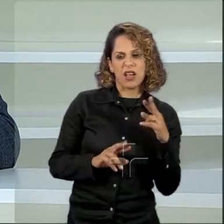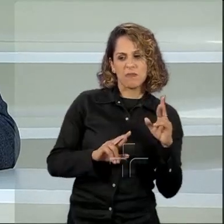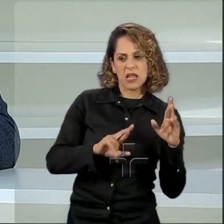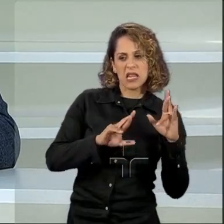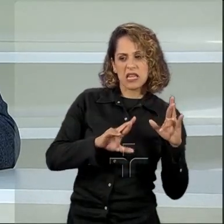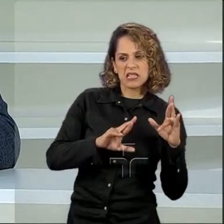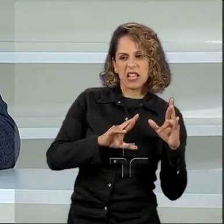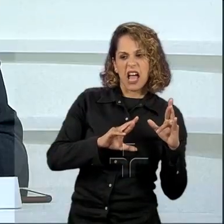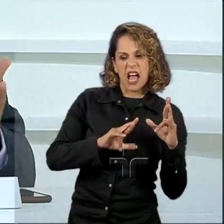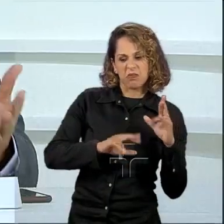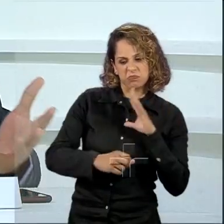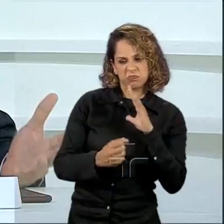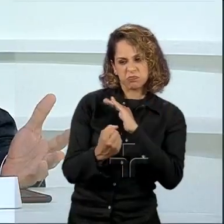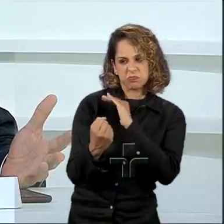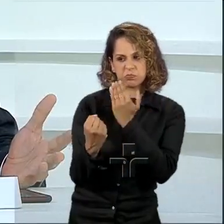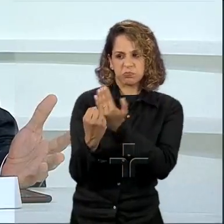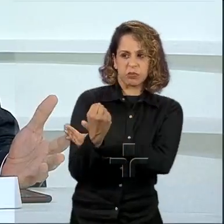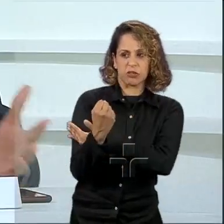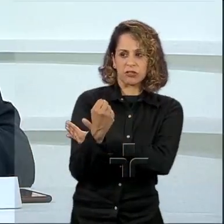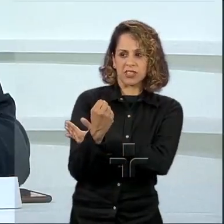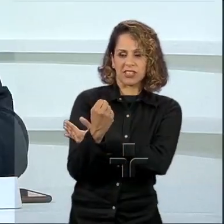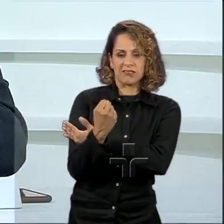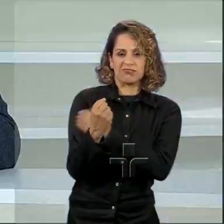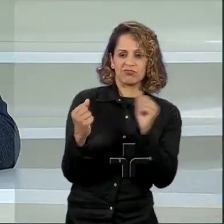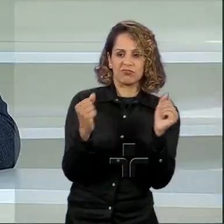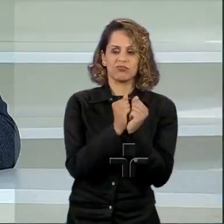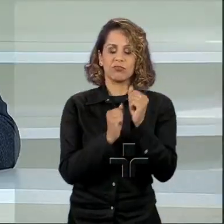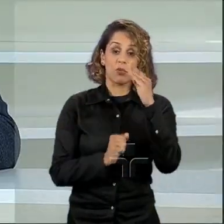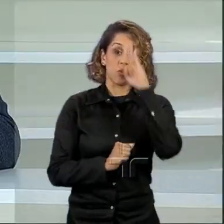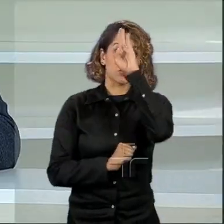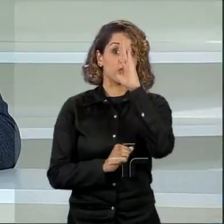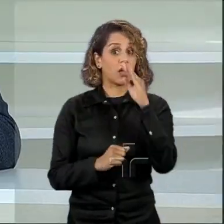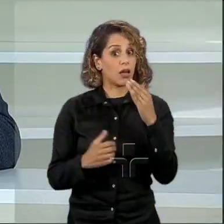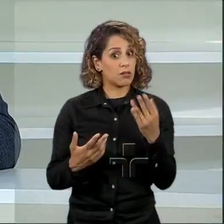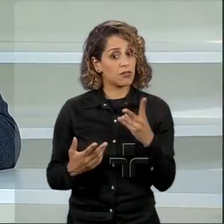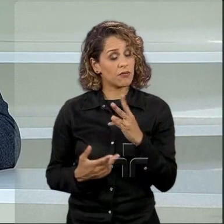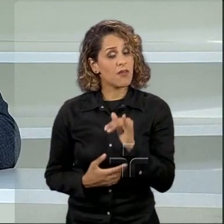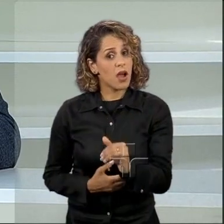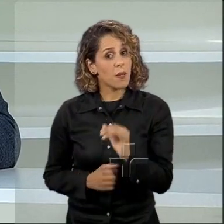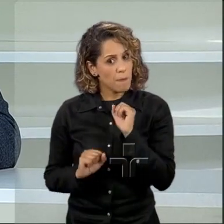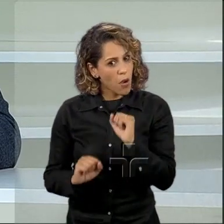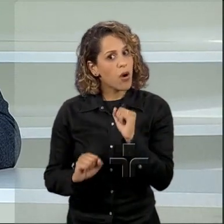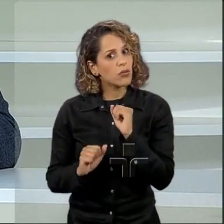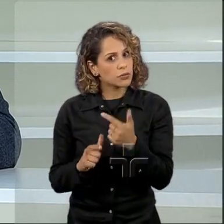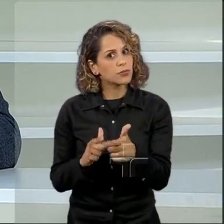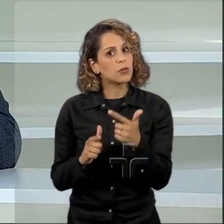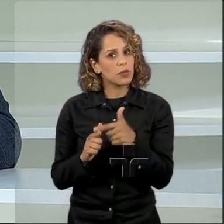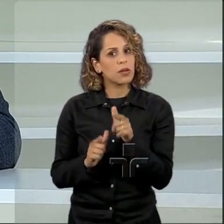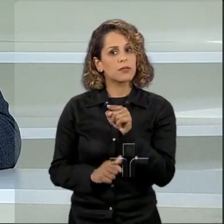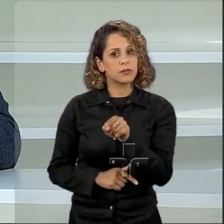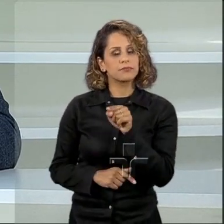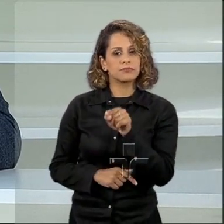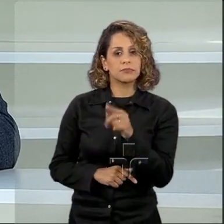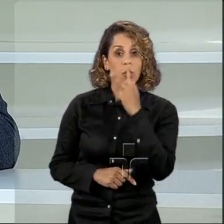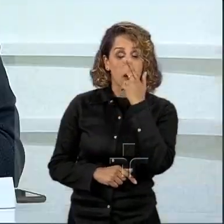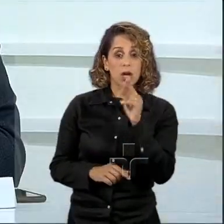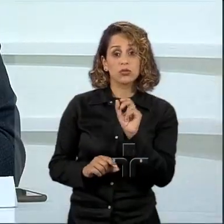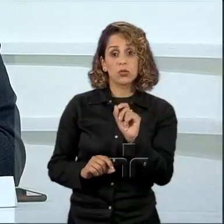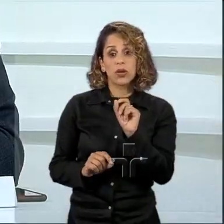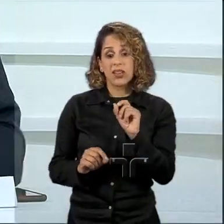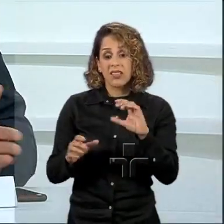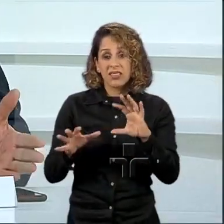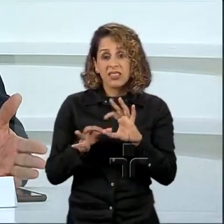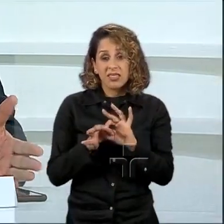que vocês têm um golpe Nossas de Estado? instituições não estão funcionando. Se estivessem funcionando, não precisávamos Se estivesse A funcionando, eu não democracia estava aqui. corre